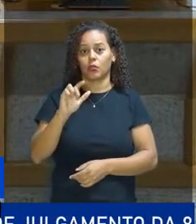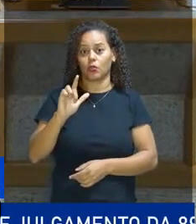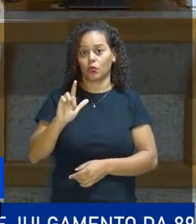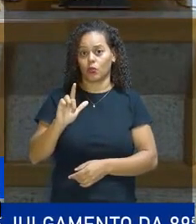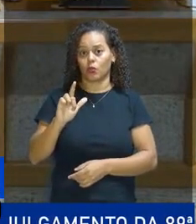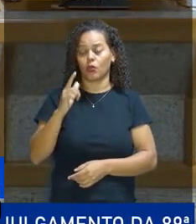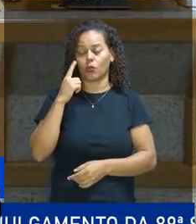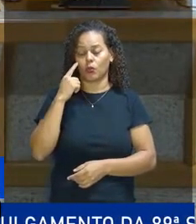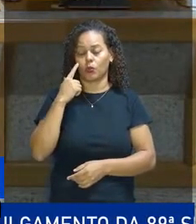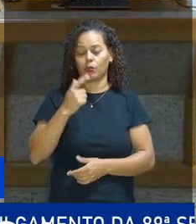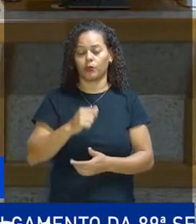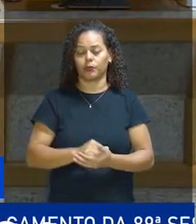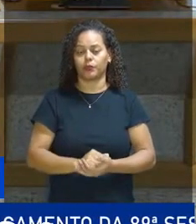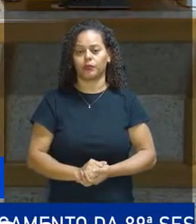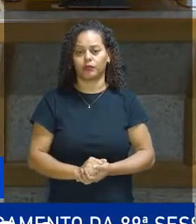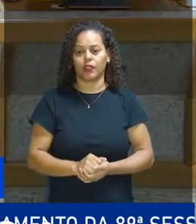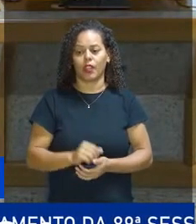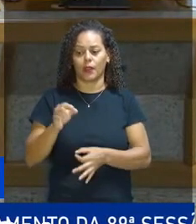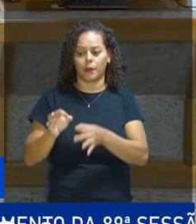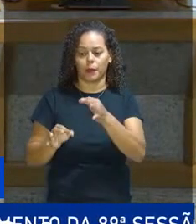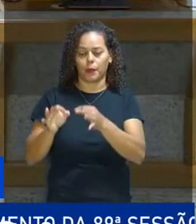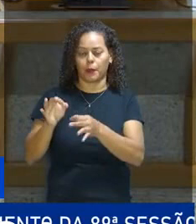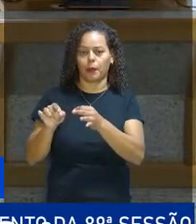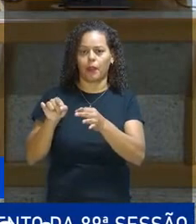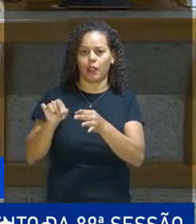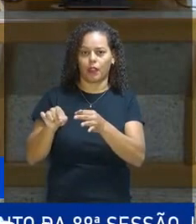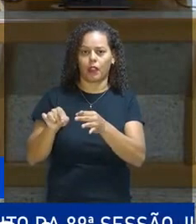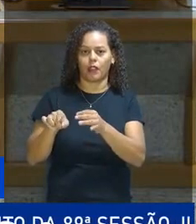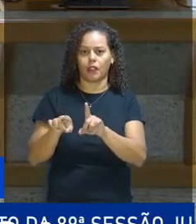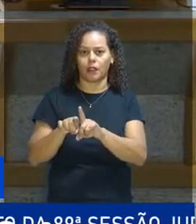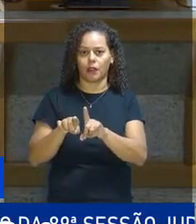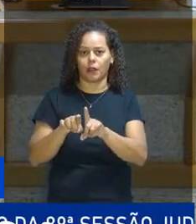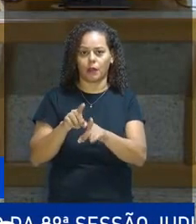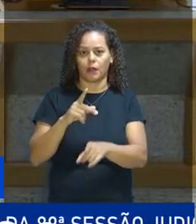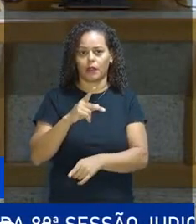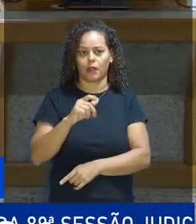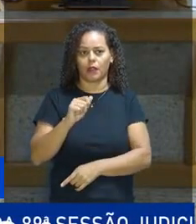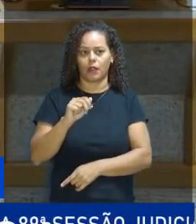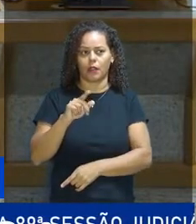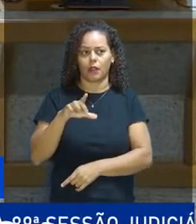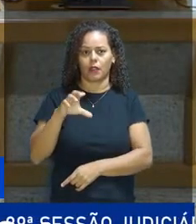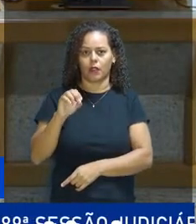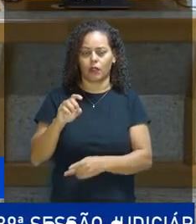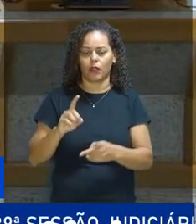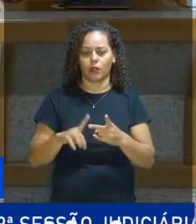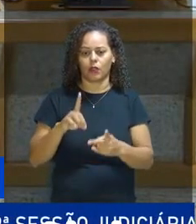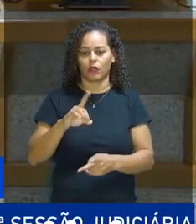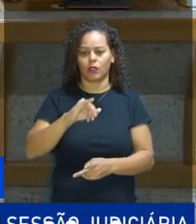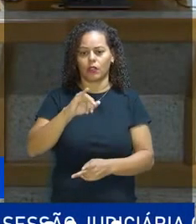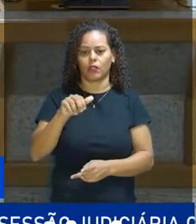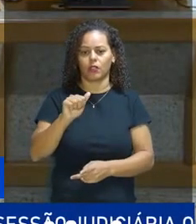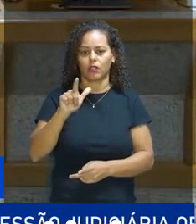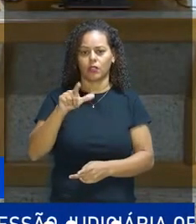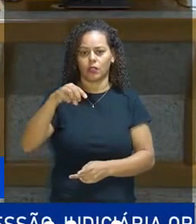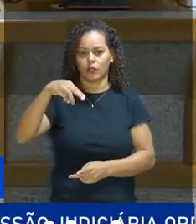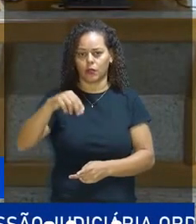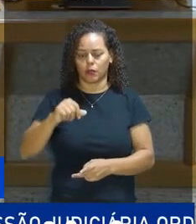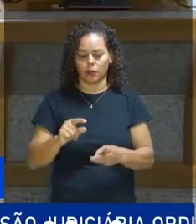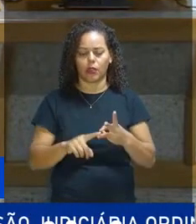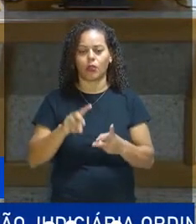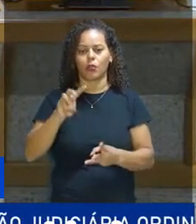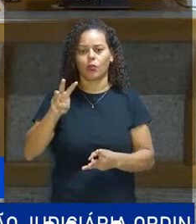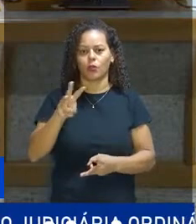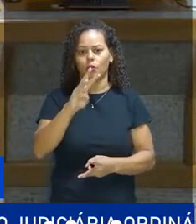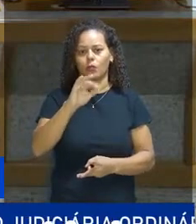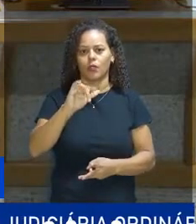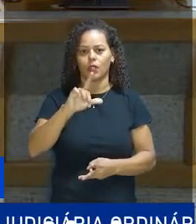Liberdade, além de Paulo César Lemos de Oliveira, Dejalma Espírito Santo Ferreira Teixeira e William da